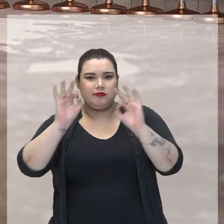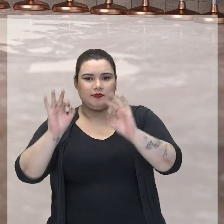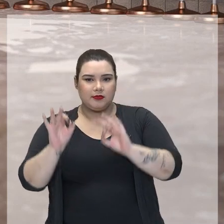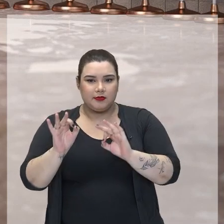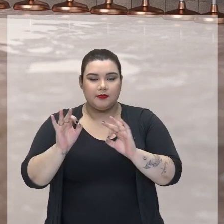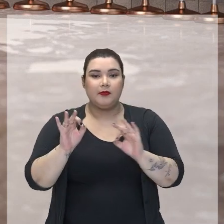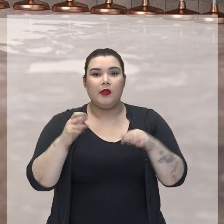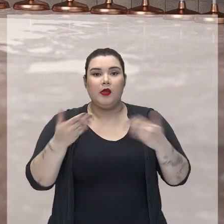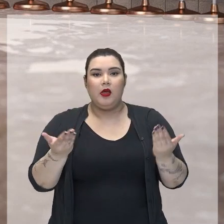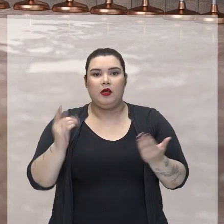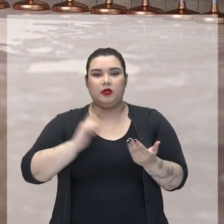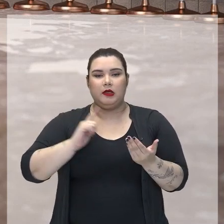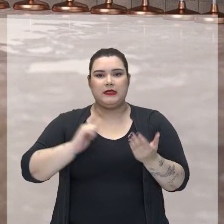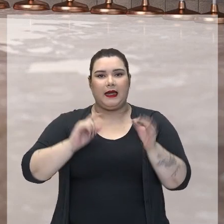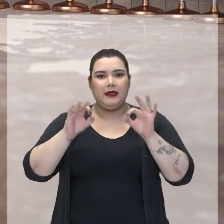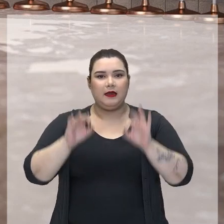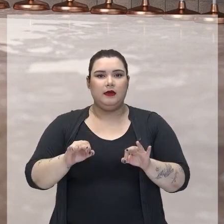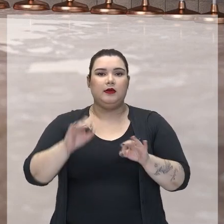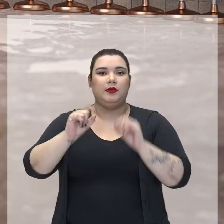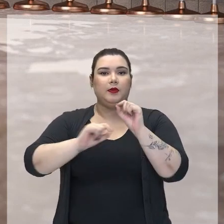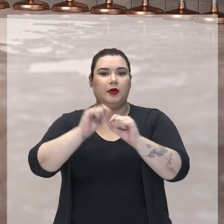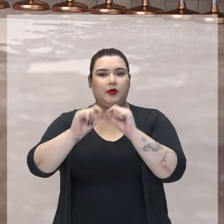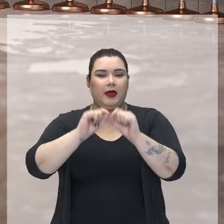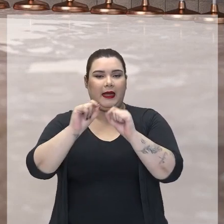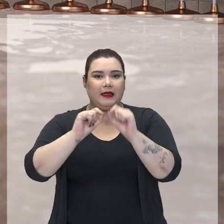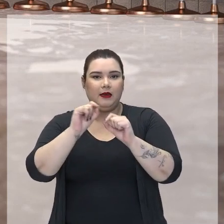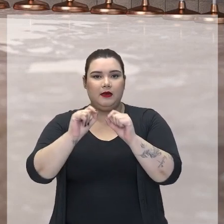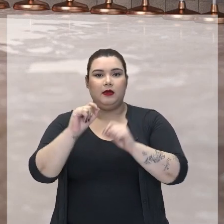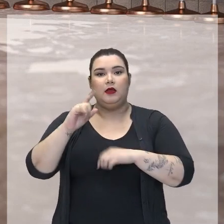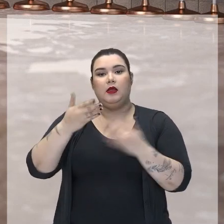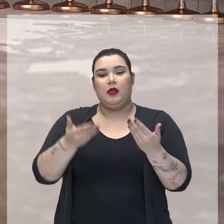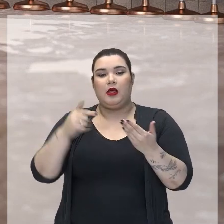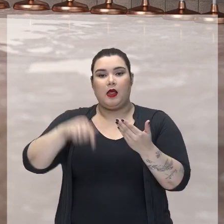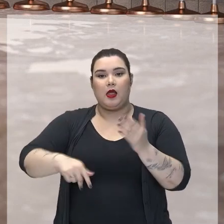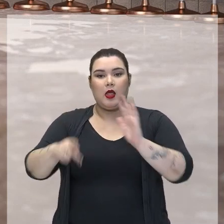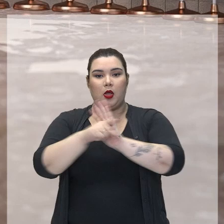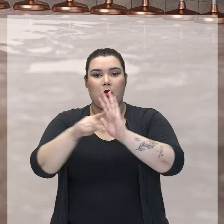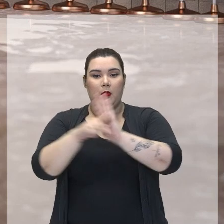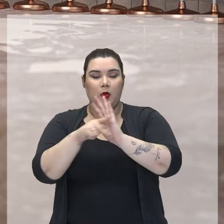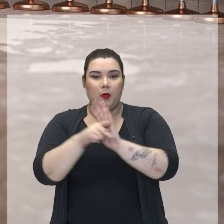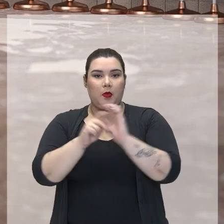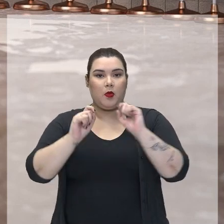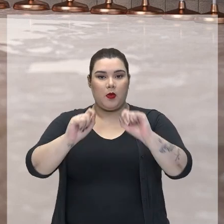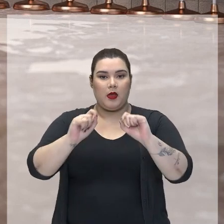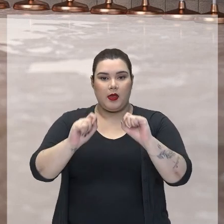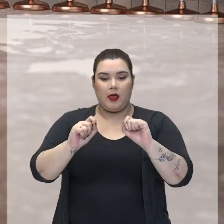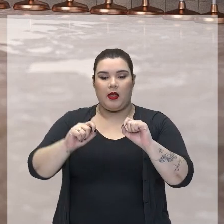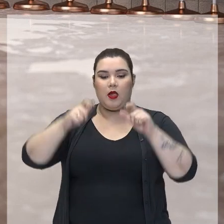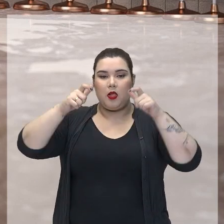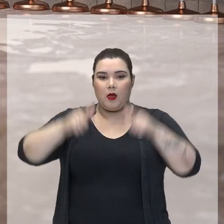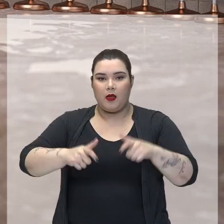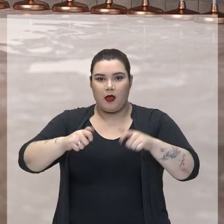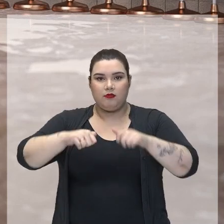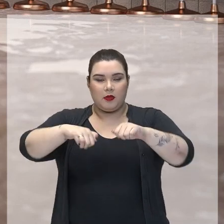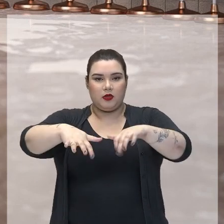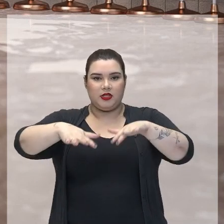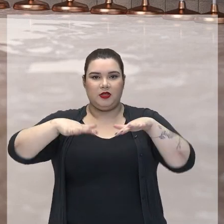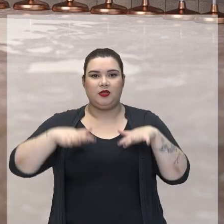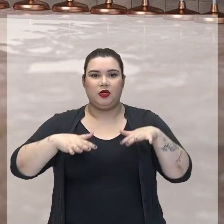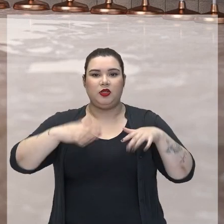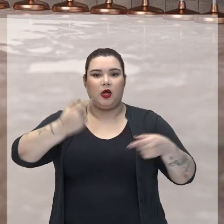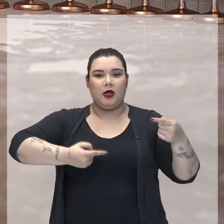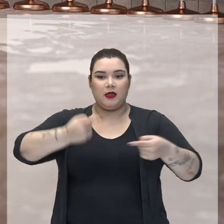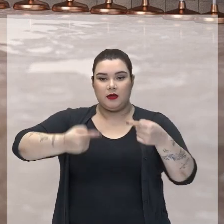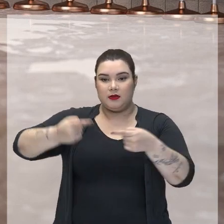Nós estamos aqui agora nesse momento da assembleia, né? Assembleia de verdade, assembleia onde se discute coisas que realmente